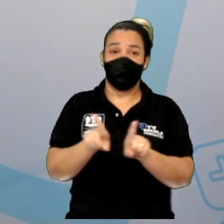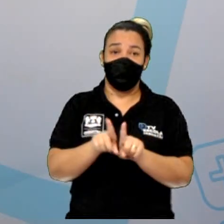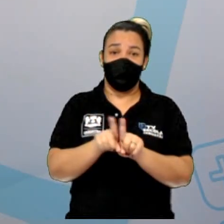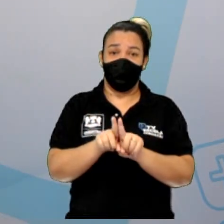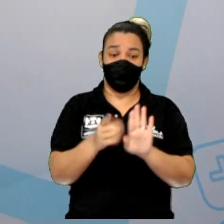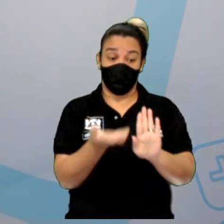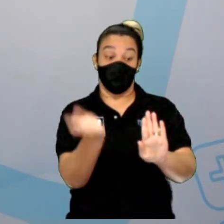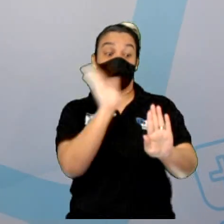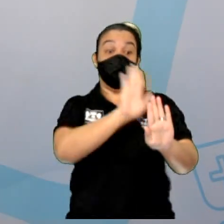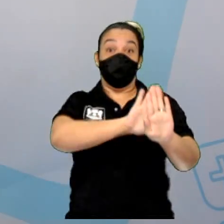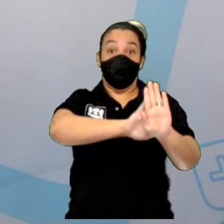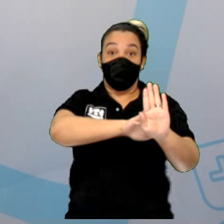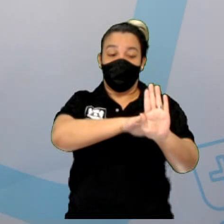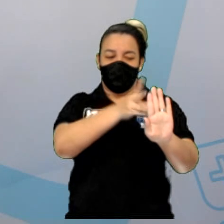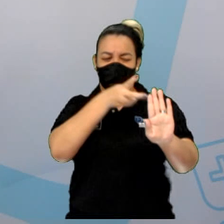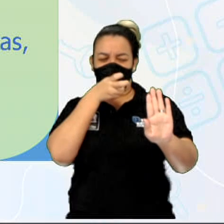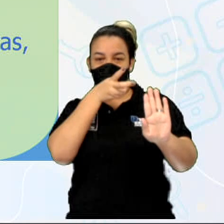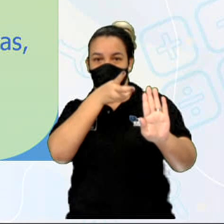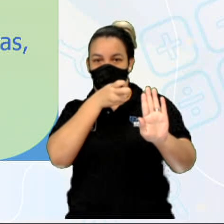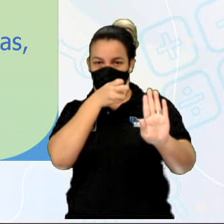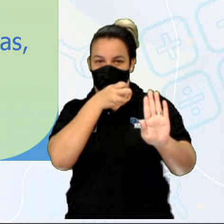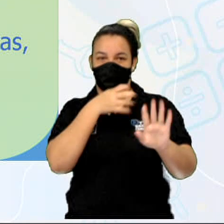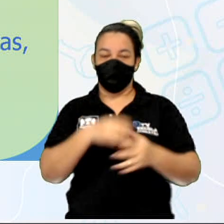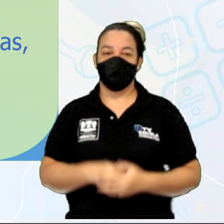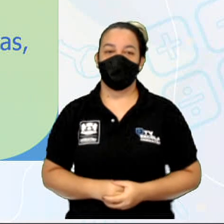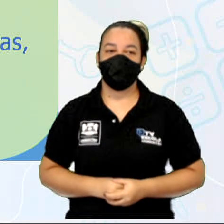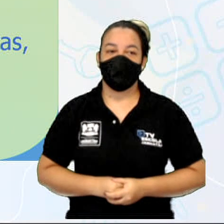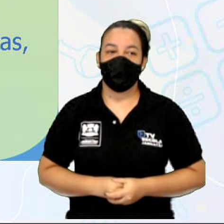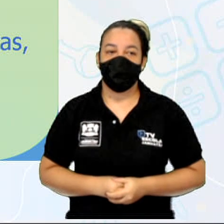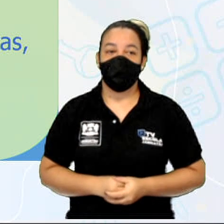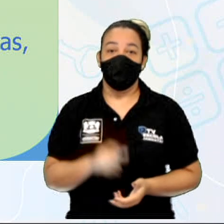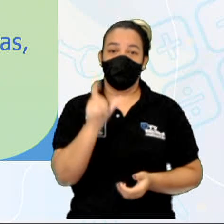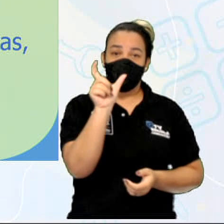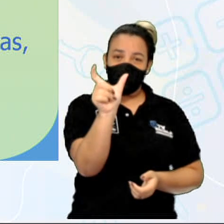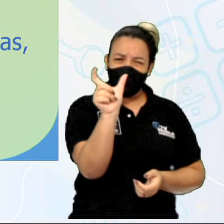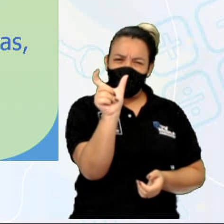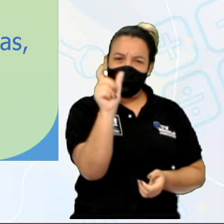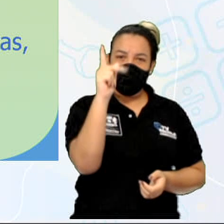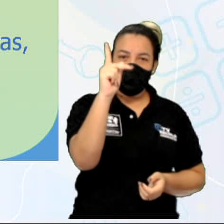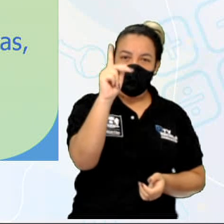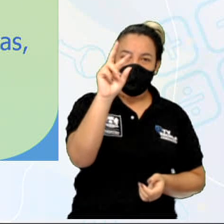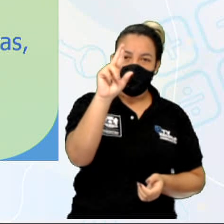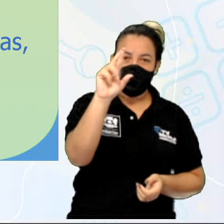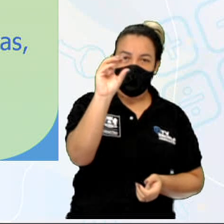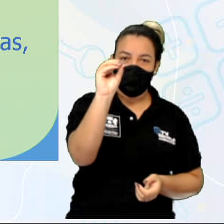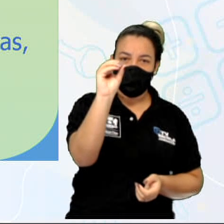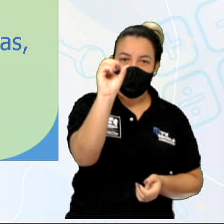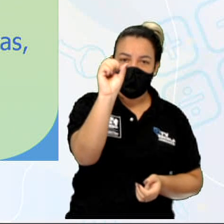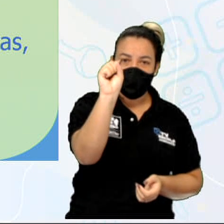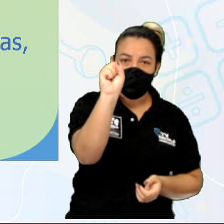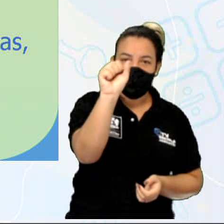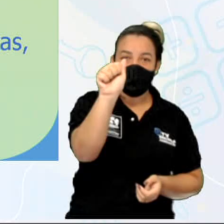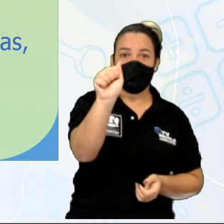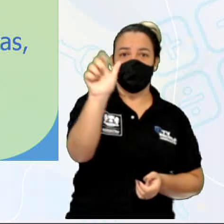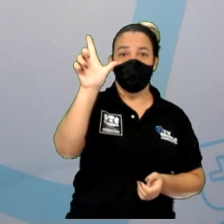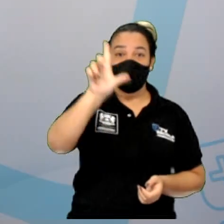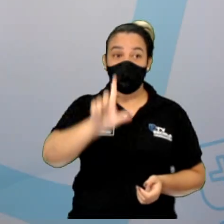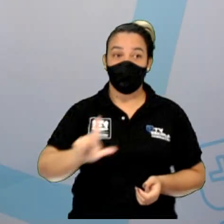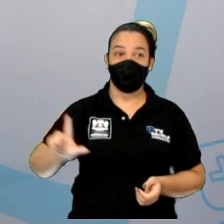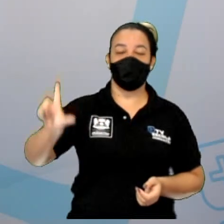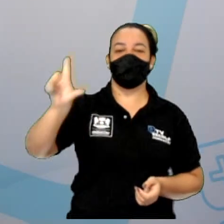conotativo. Prosa literária. Há uma diferença nas características de prosa